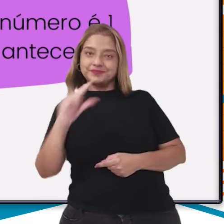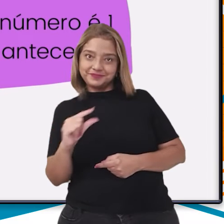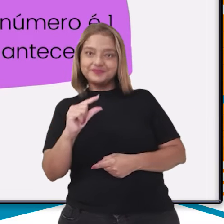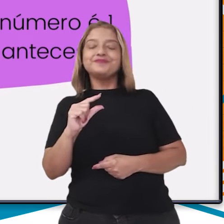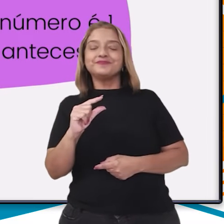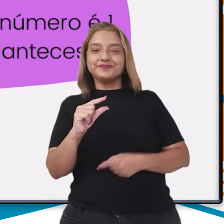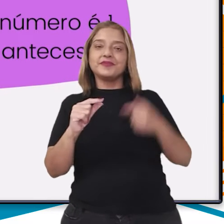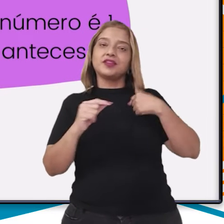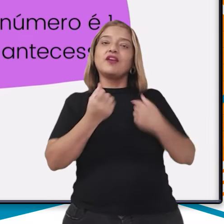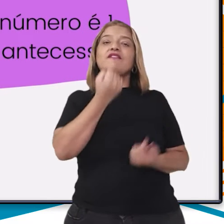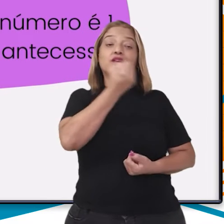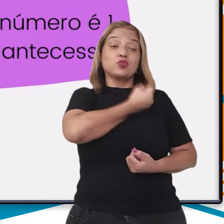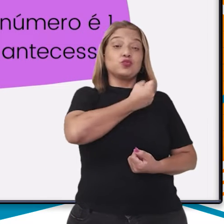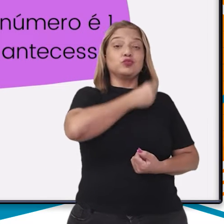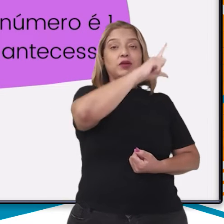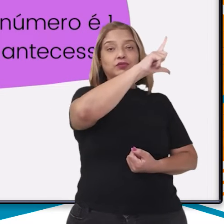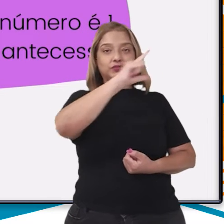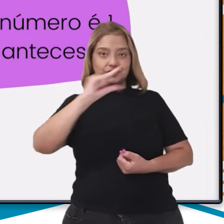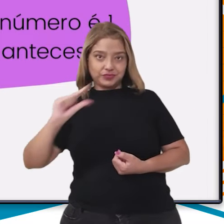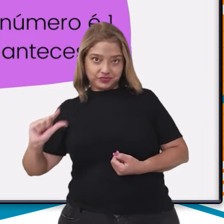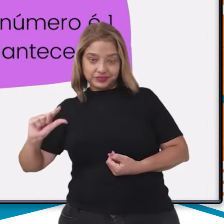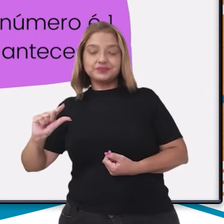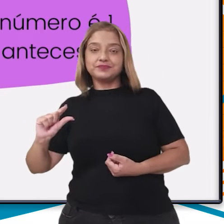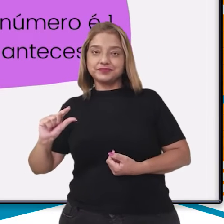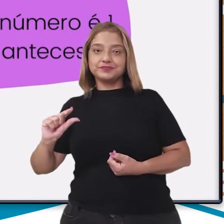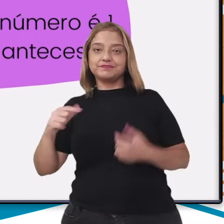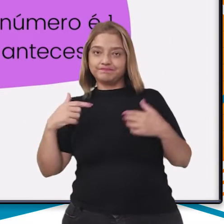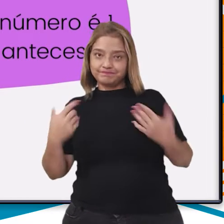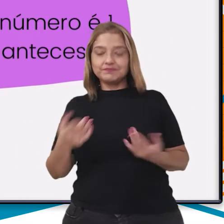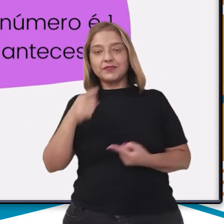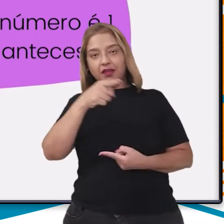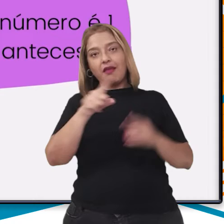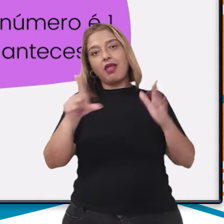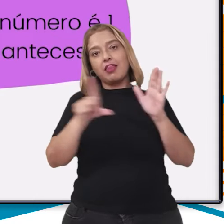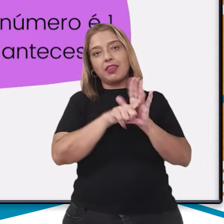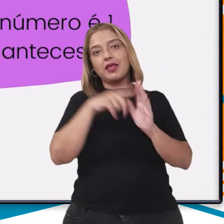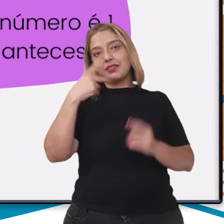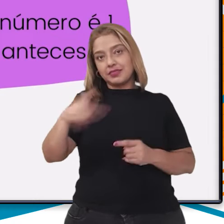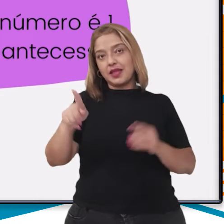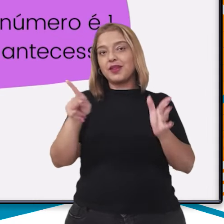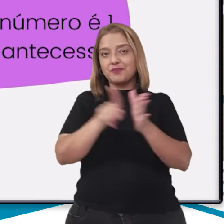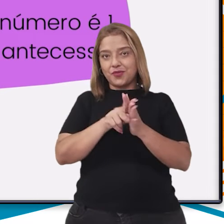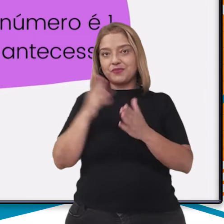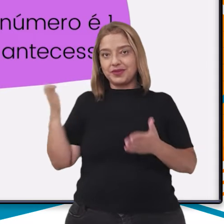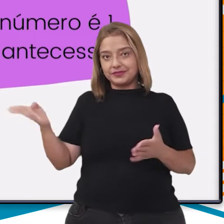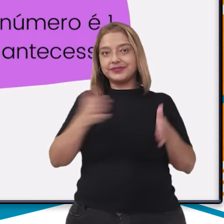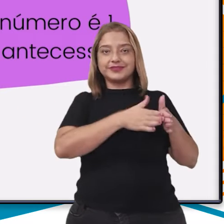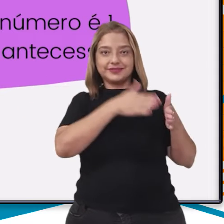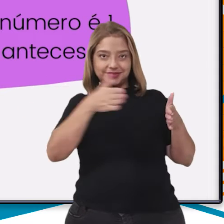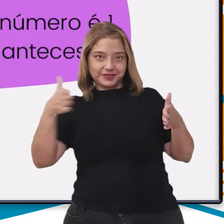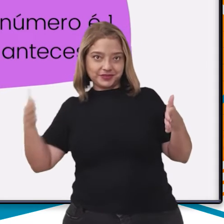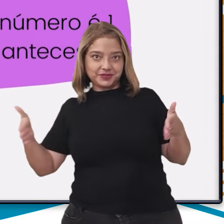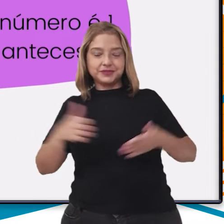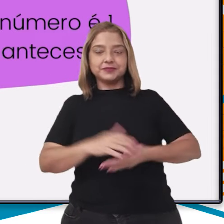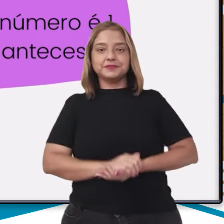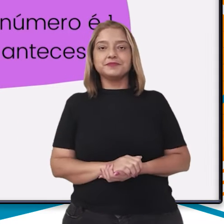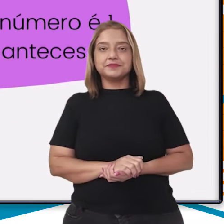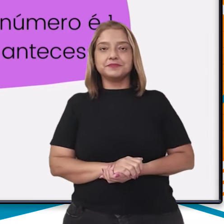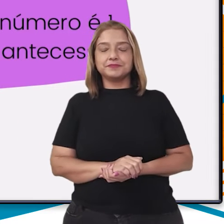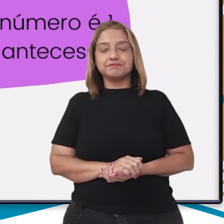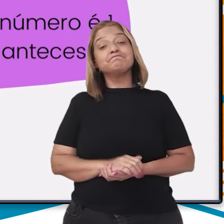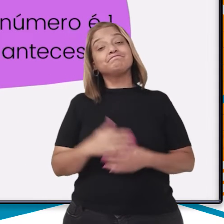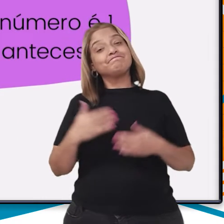estamos contando regressivamente. Esta é a lei de ocorrência desta sequência.